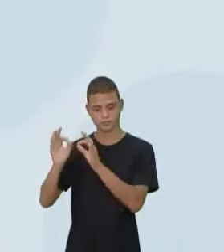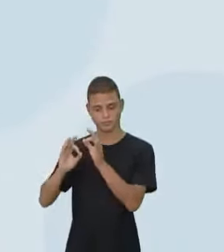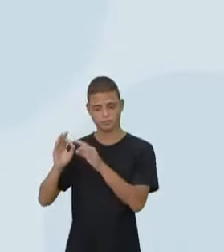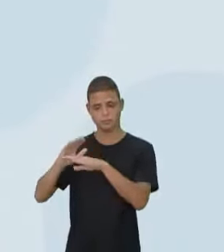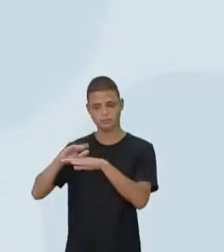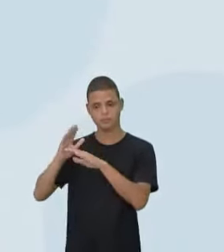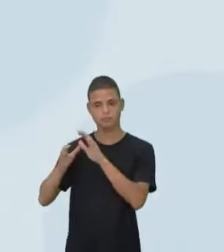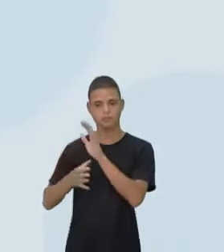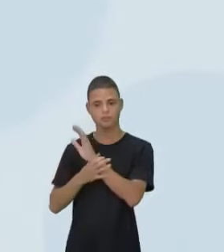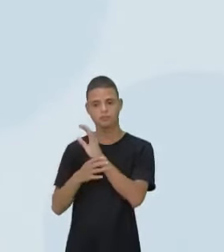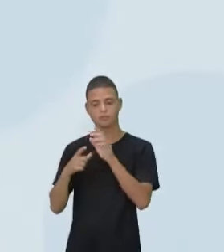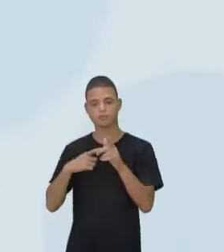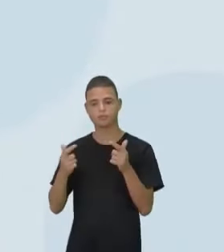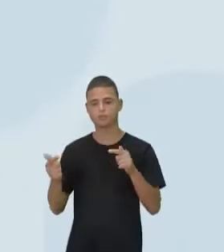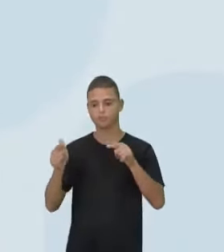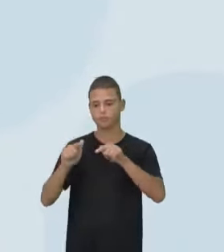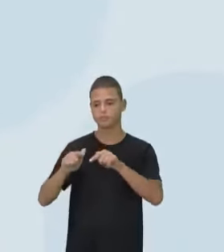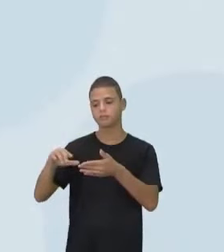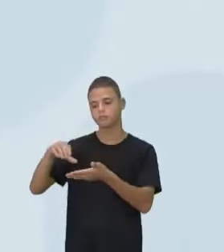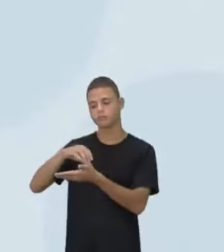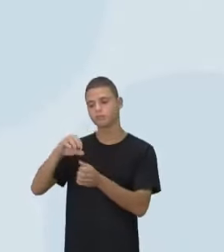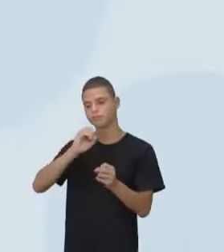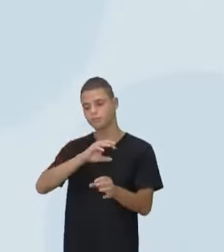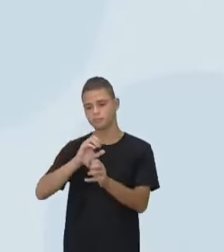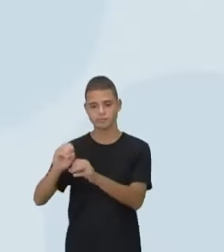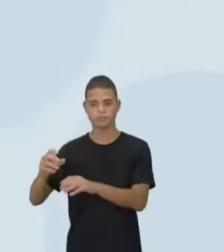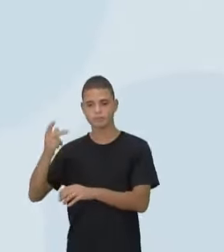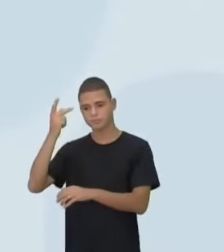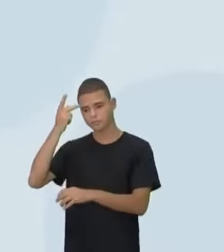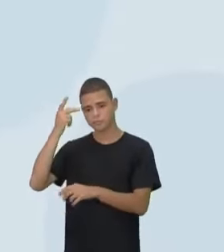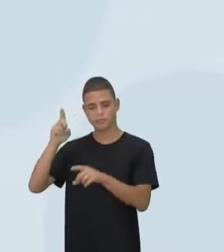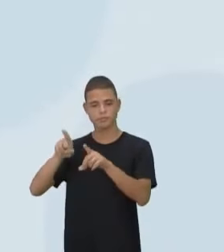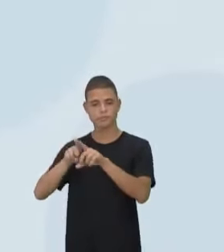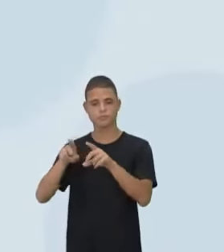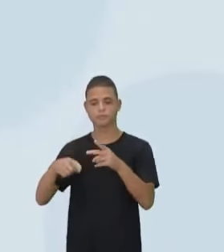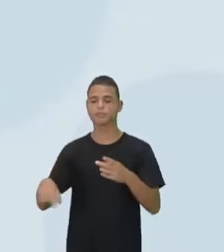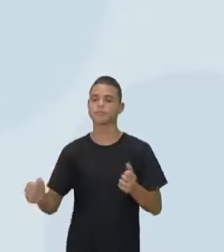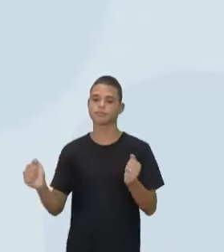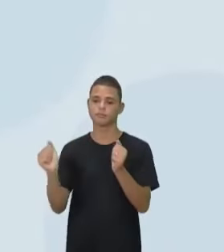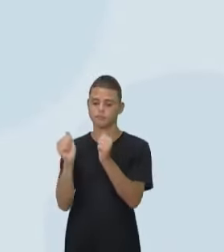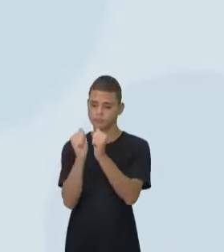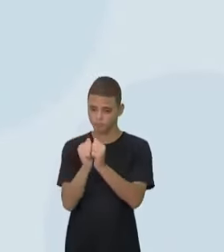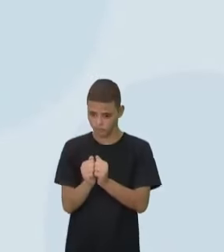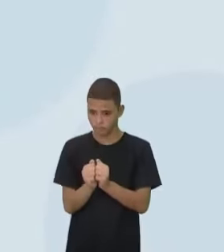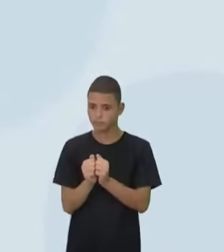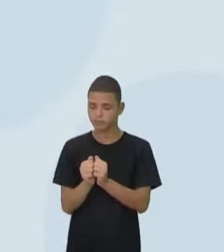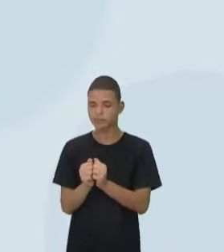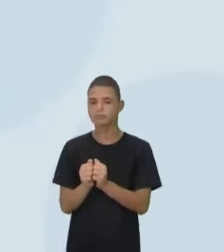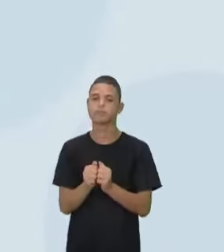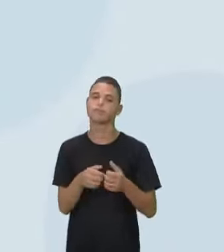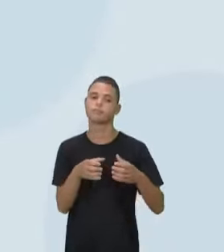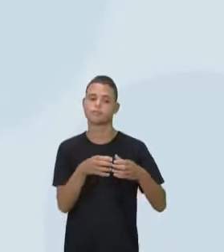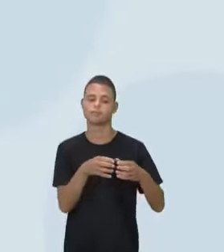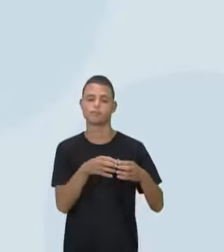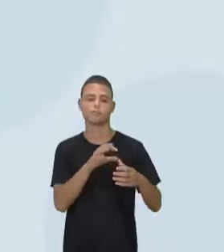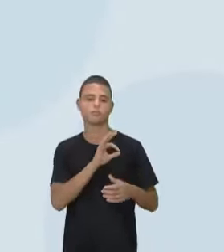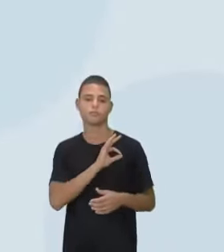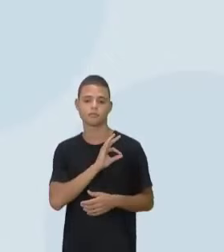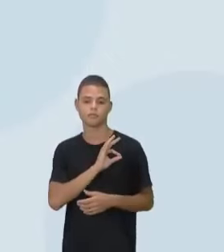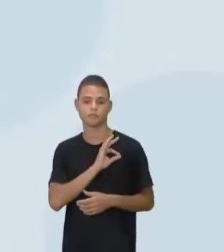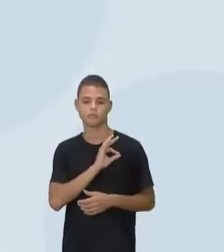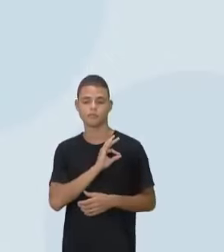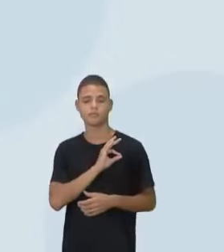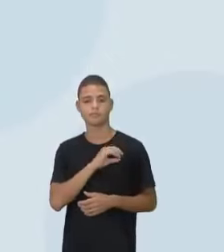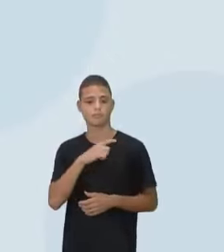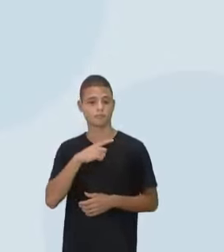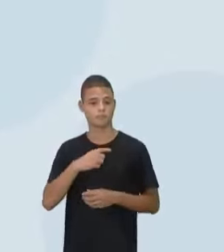em parceria da Secretaria da Educação do Estado de São Paulo com a Secretaria de Segurança Pública e a Casa Militar. E ele tem 3